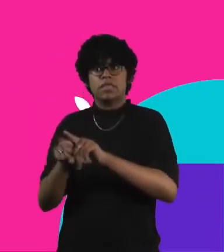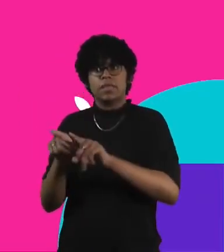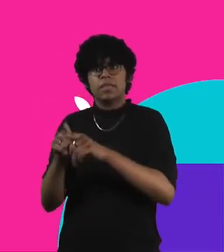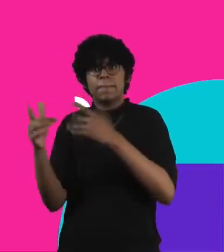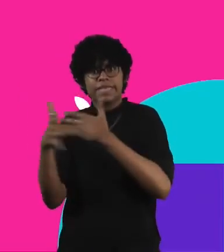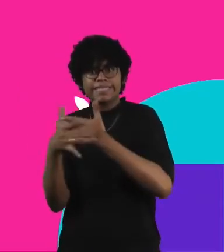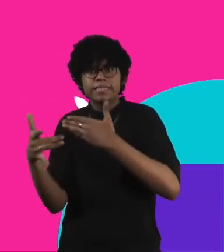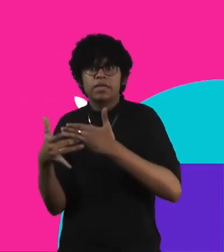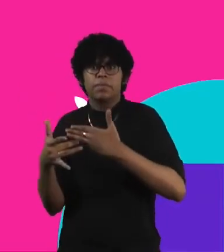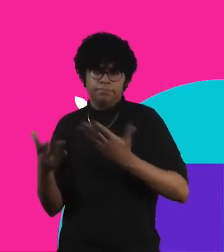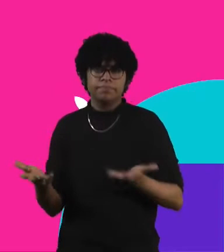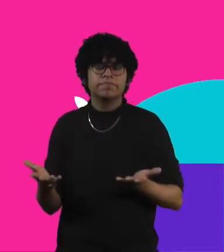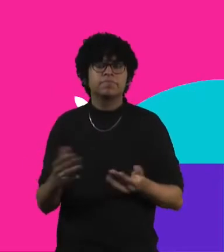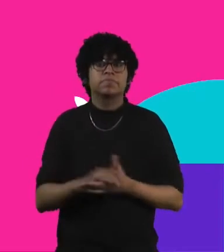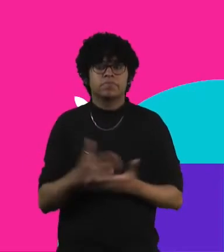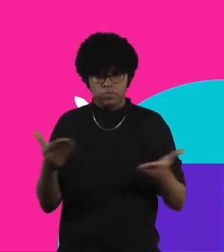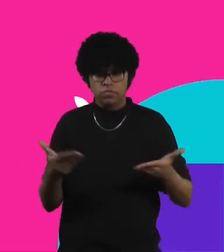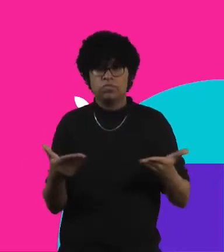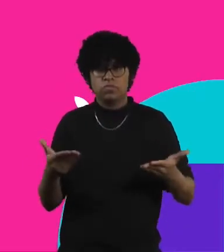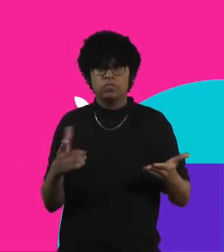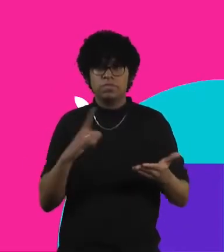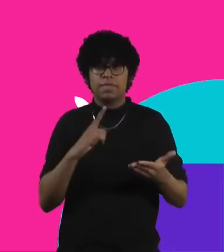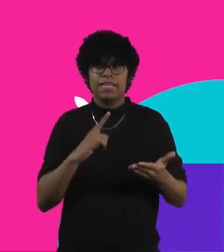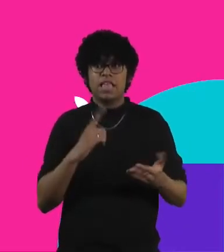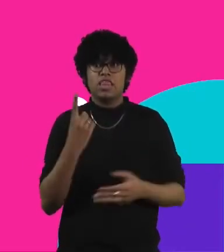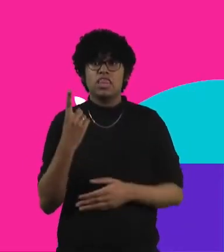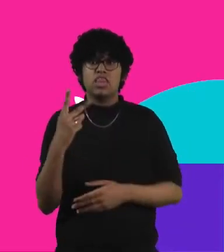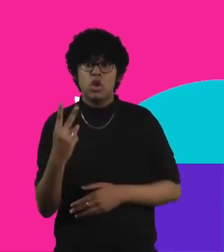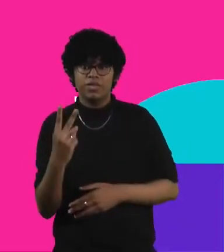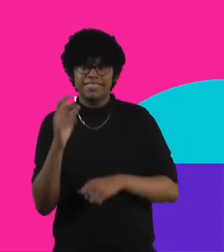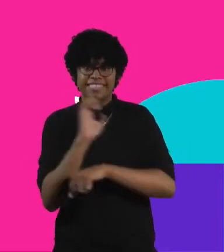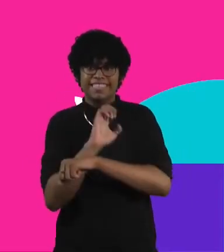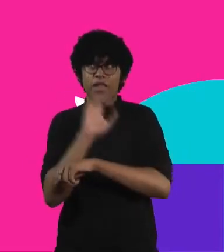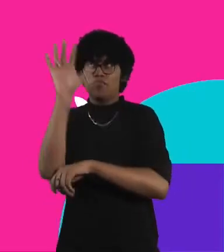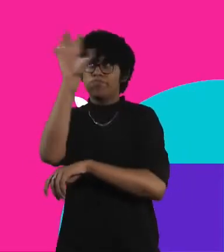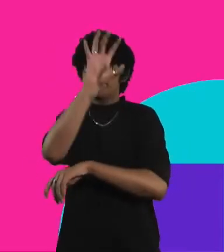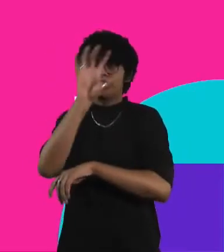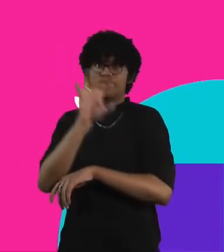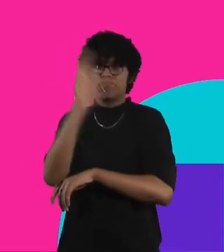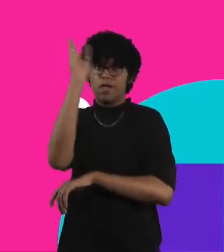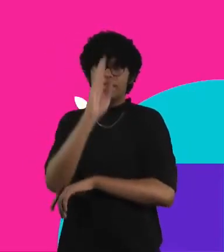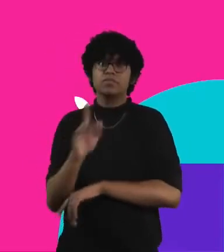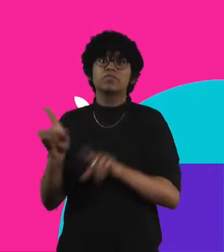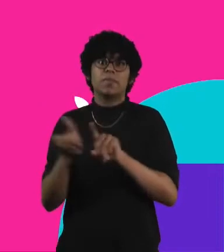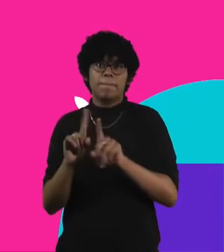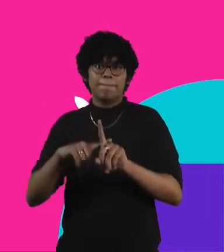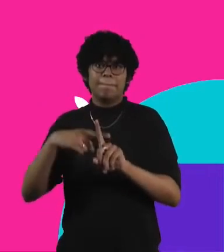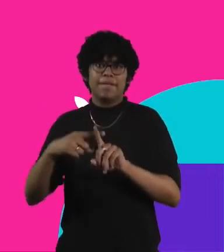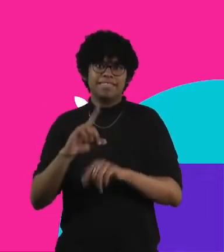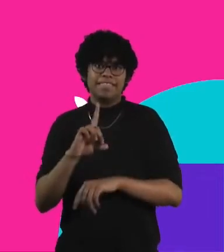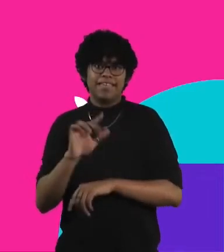executivo. Hoje, o Sabin está em 12 estados, mais o Distrito Federal, tem mais de 300 unidades de negócio, mais de 6